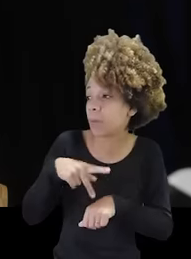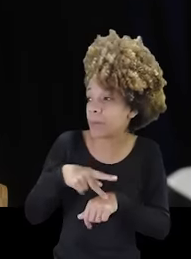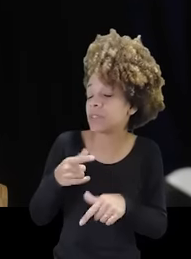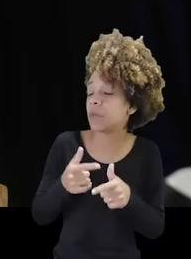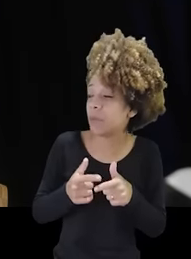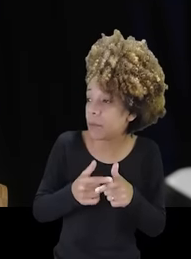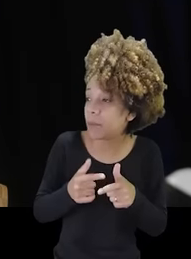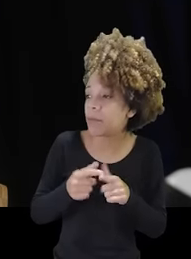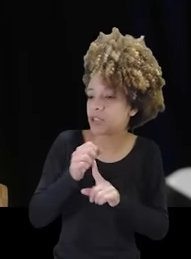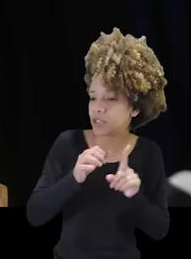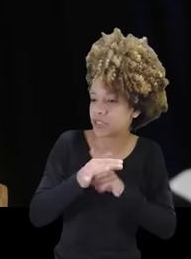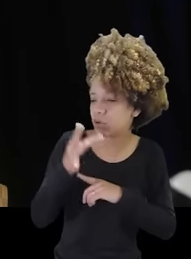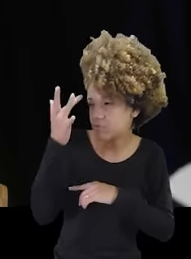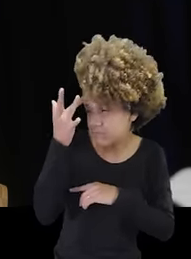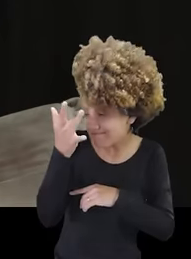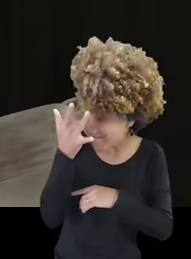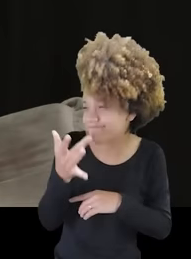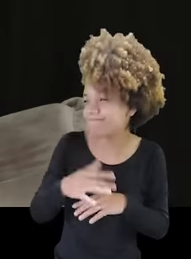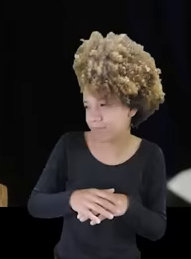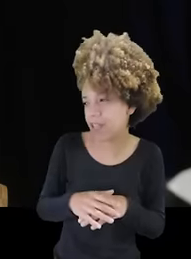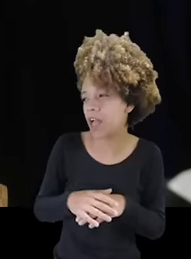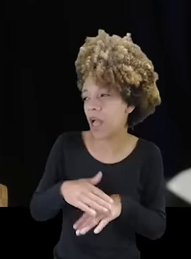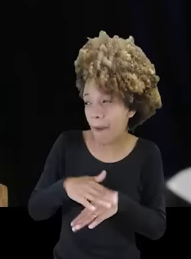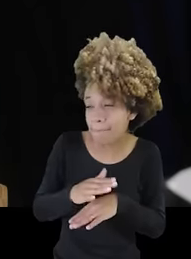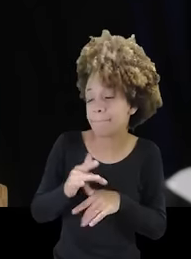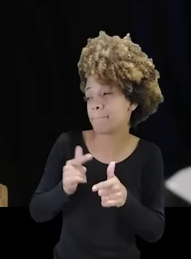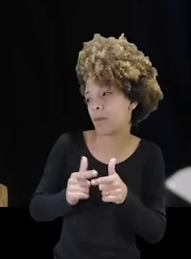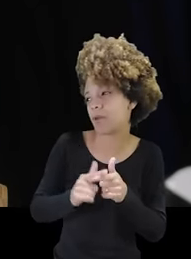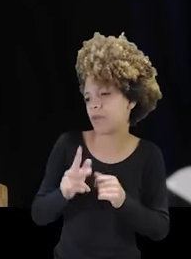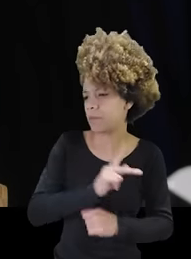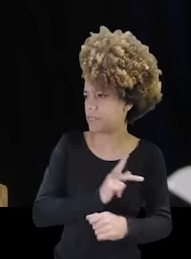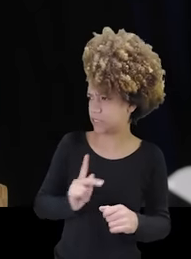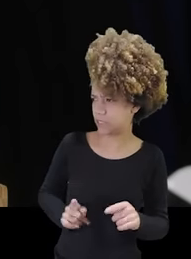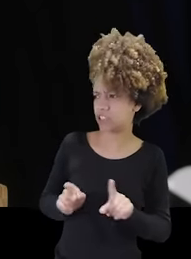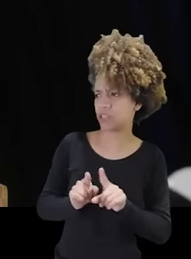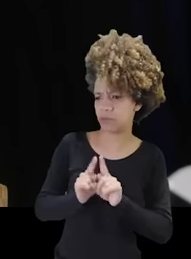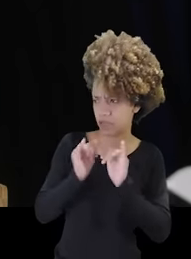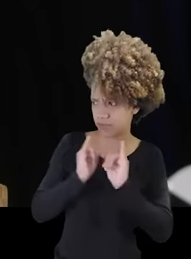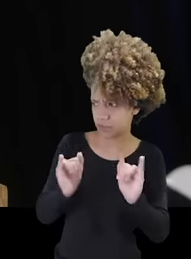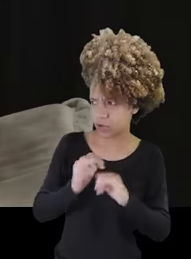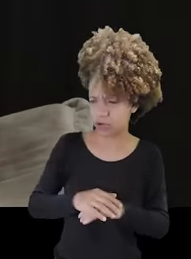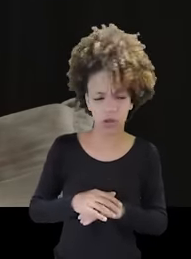muitos problemas sociais de saúde mental acho que é o maior problema hoje até o presidente